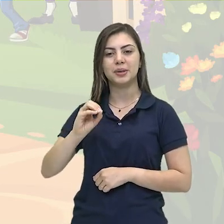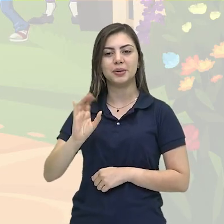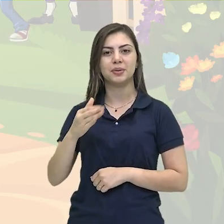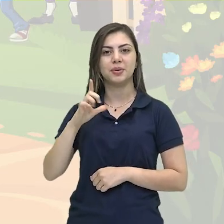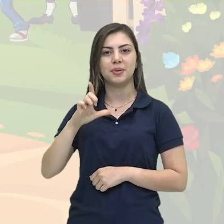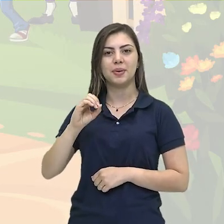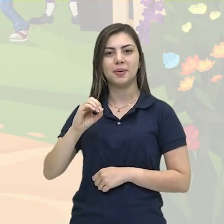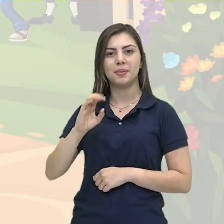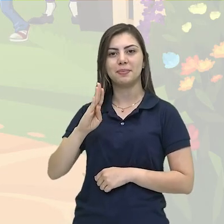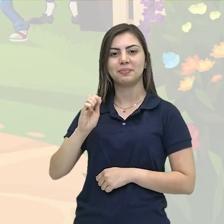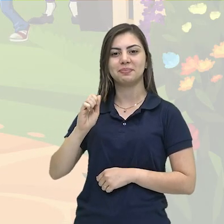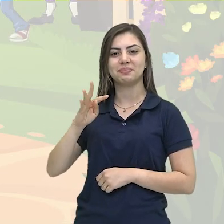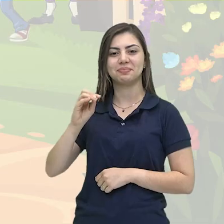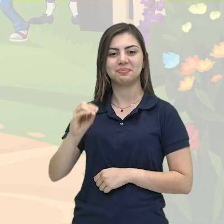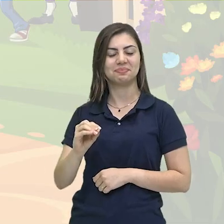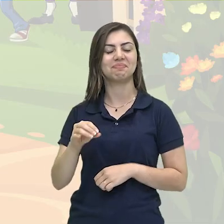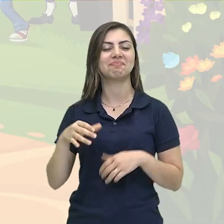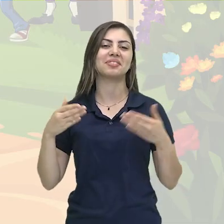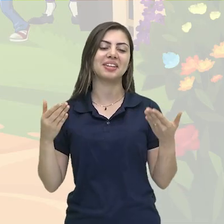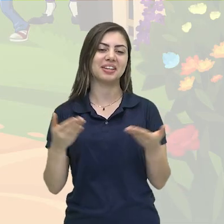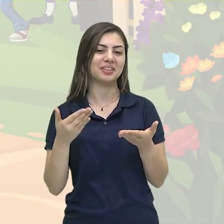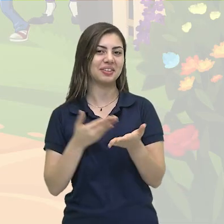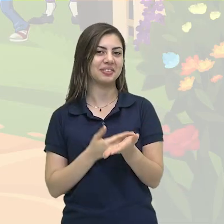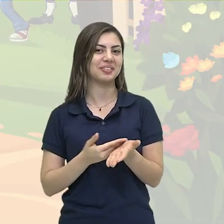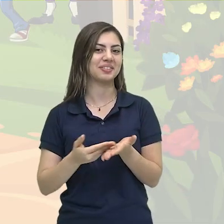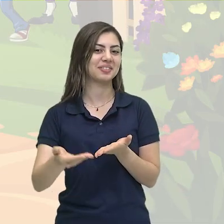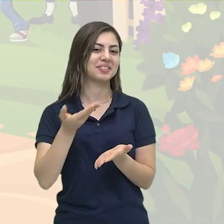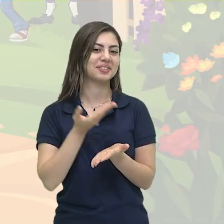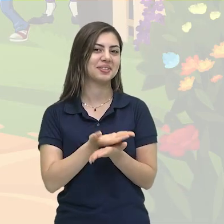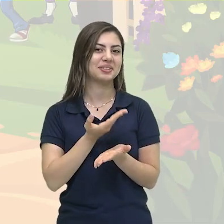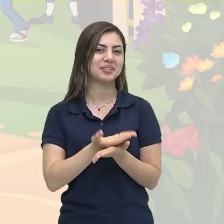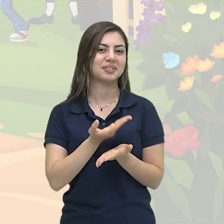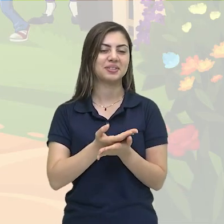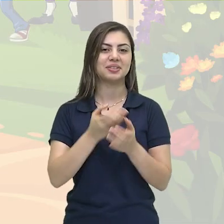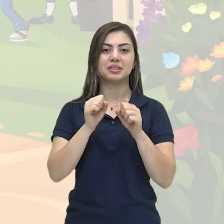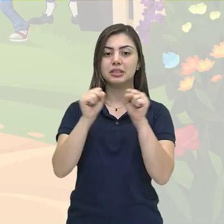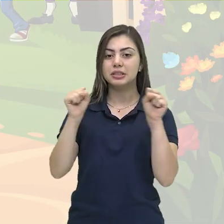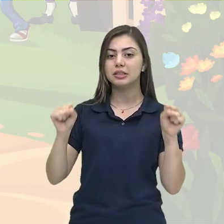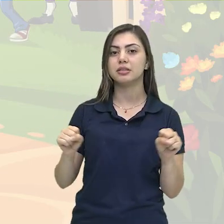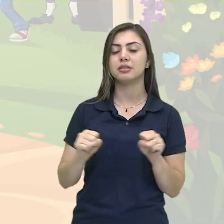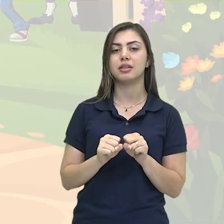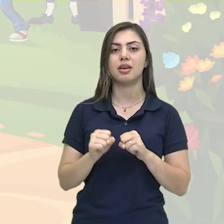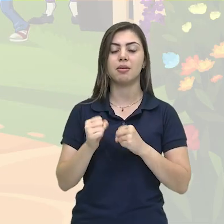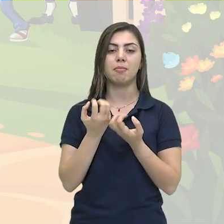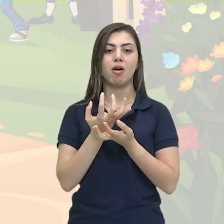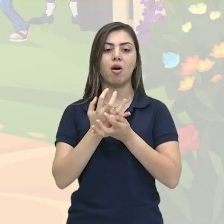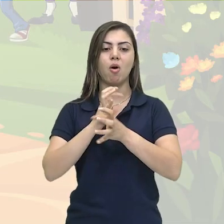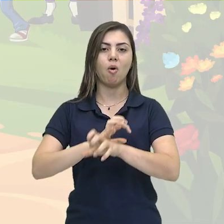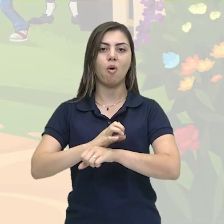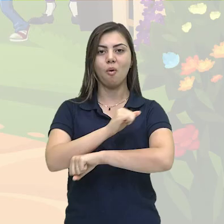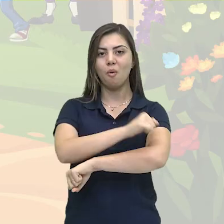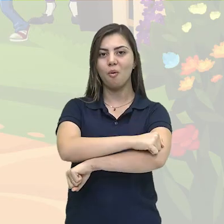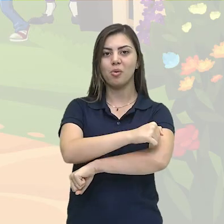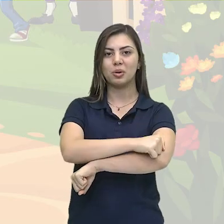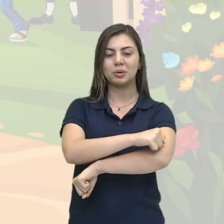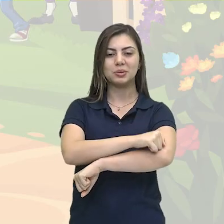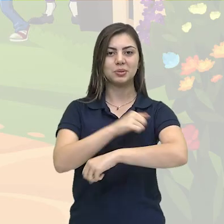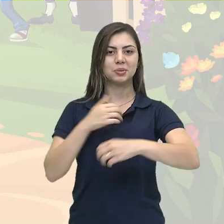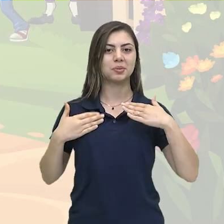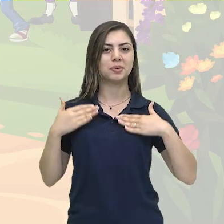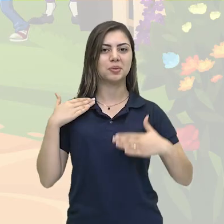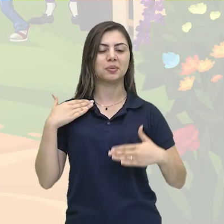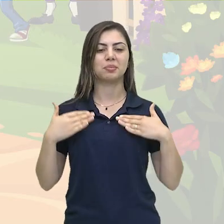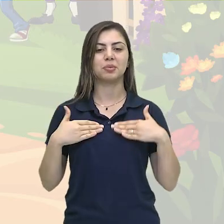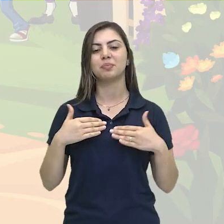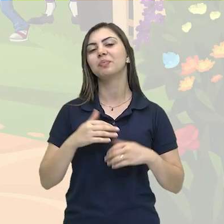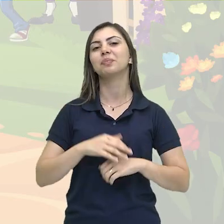aí dessa incrível obra para a gente começar a introduzir o sistema esquelético. Então, vejam já já